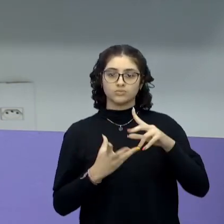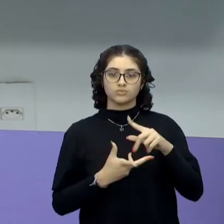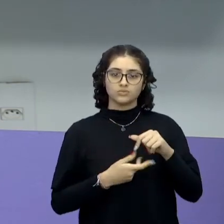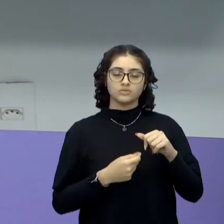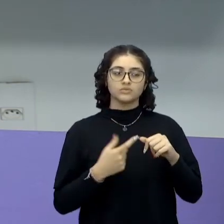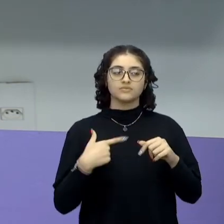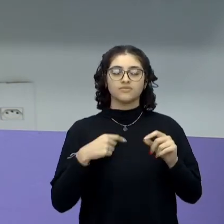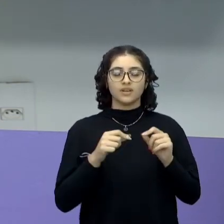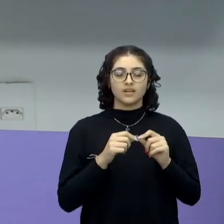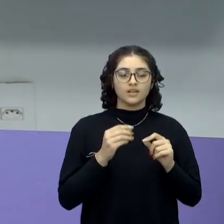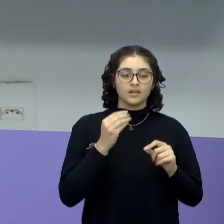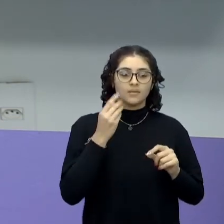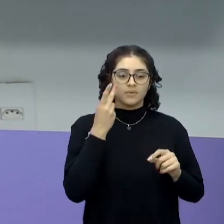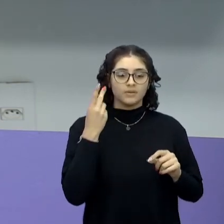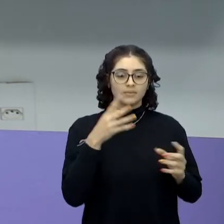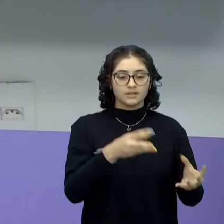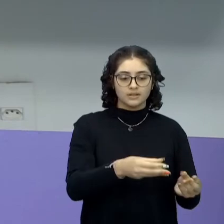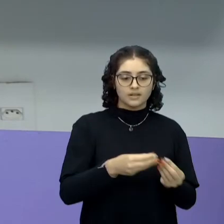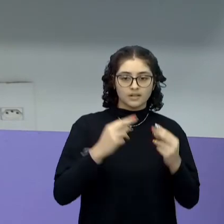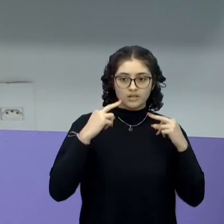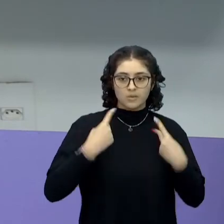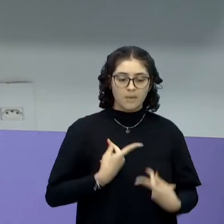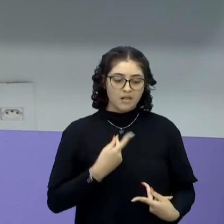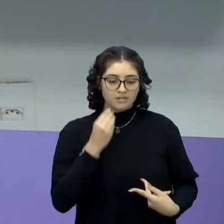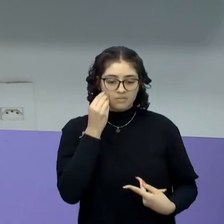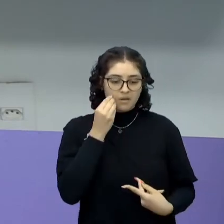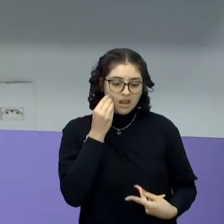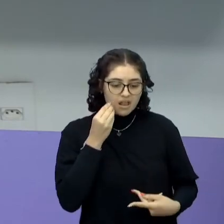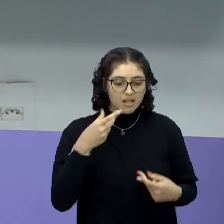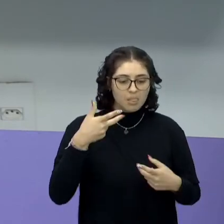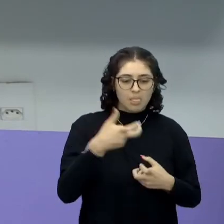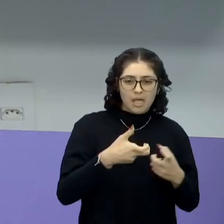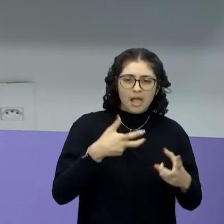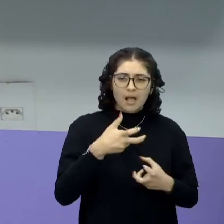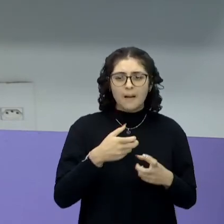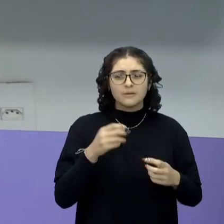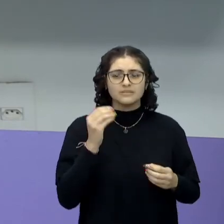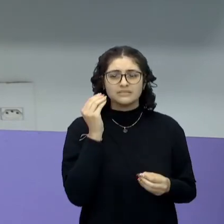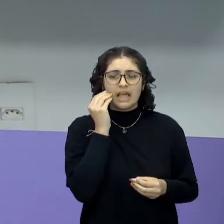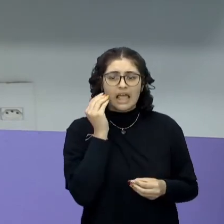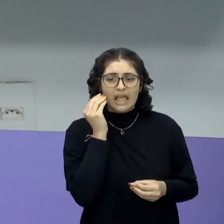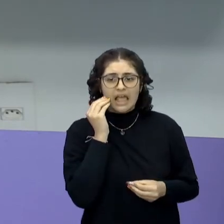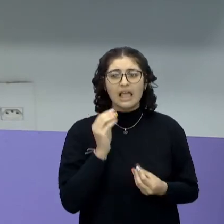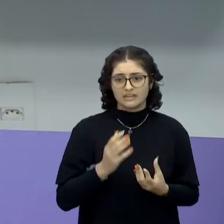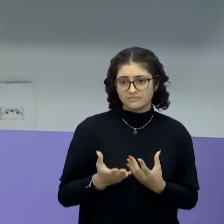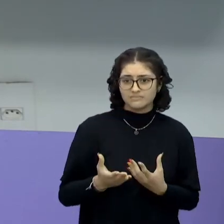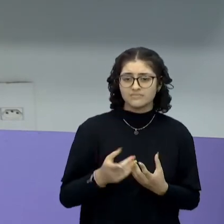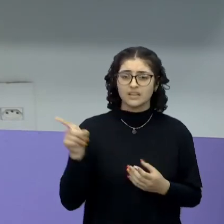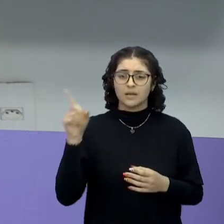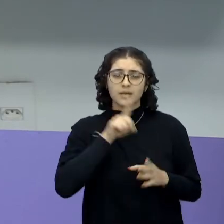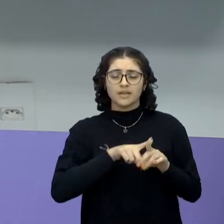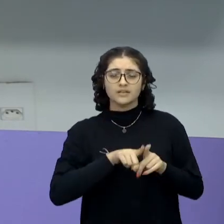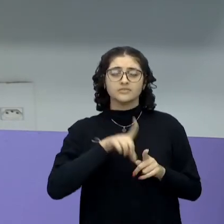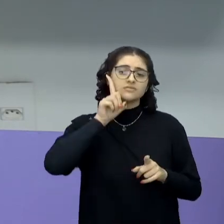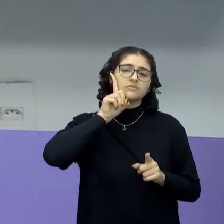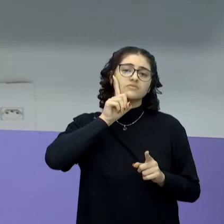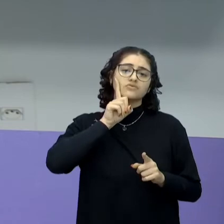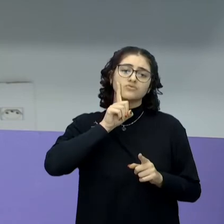experimentos médicos absolutamente degradantes, ou como casos que surgiram nos Estados